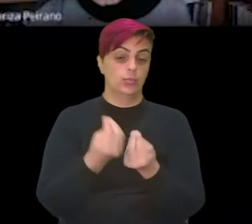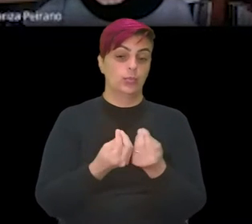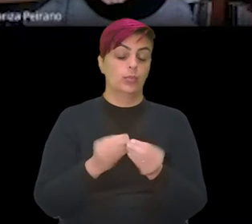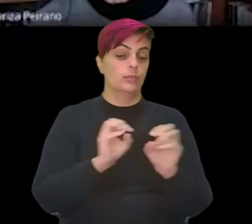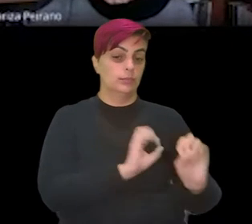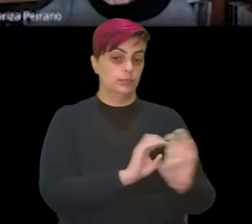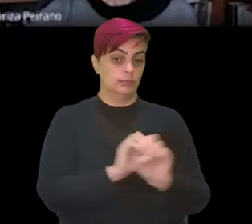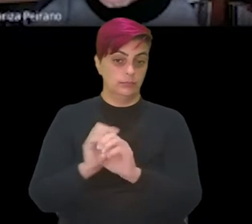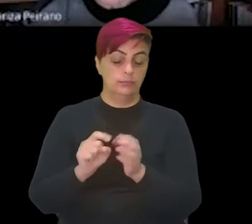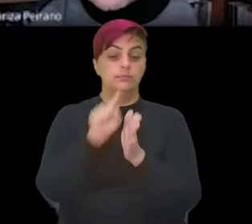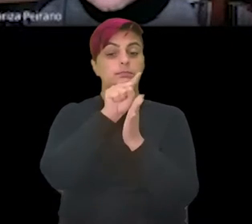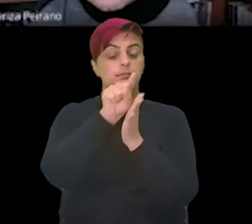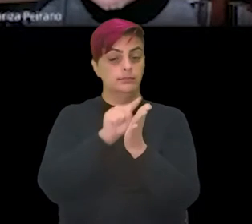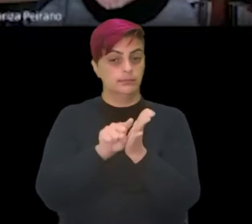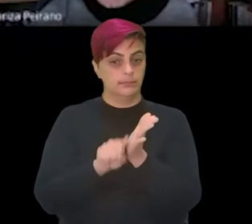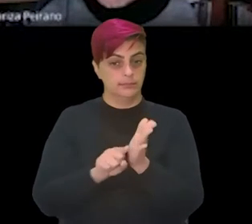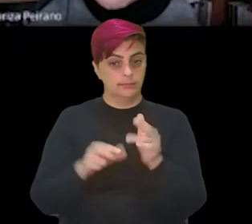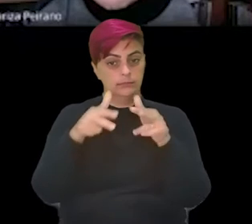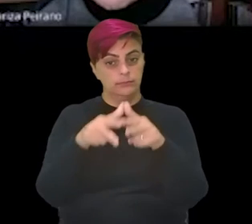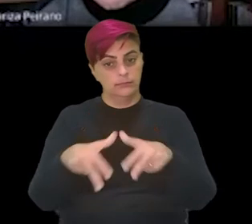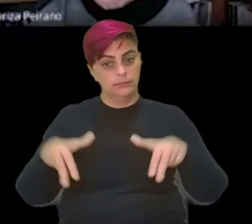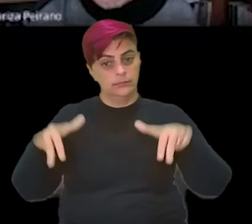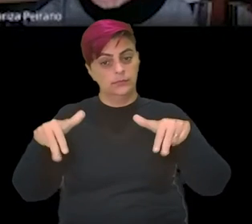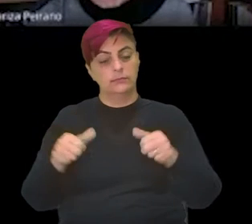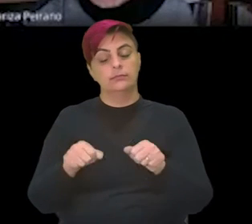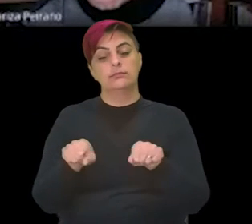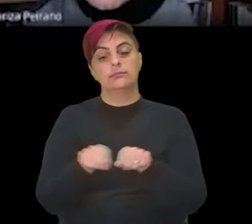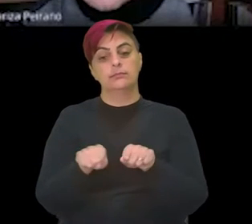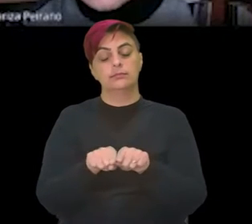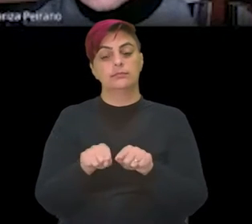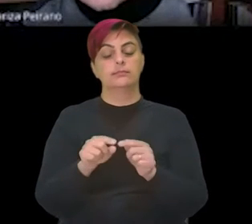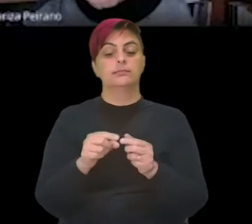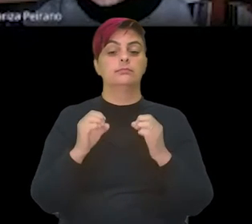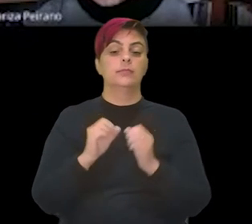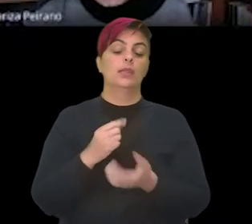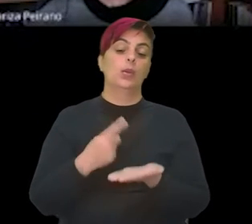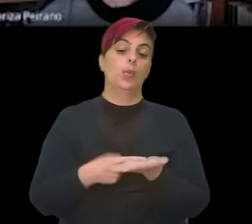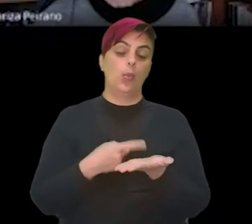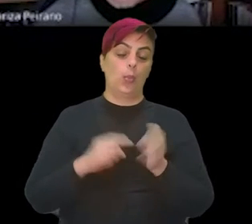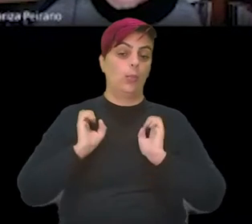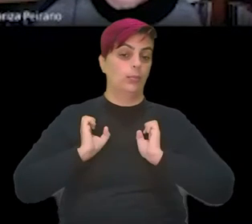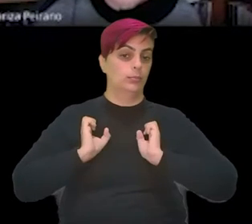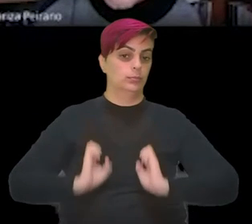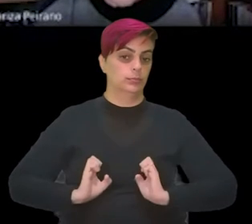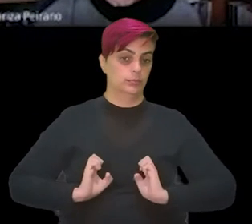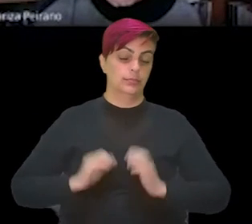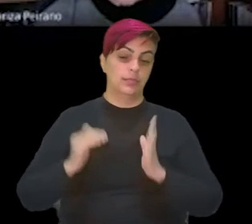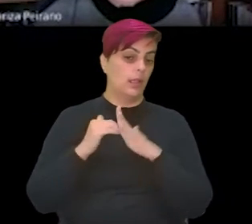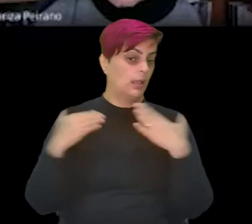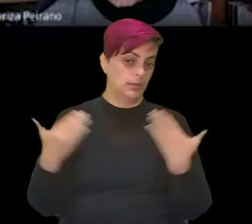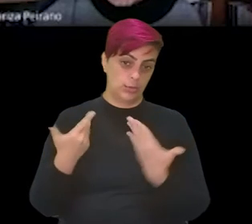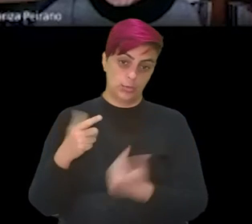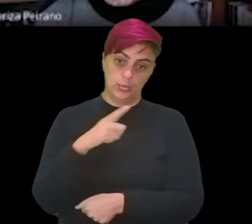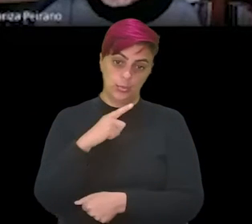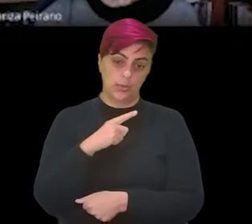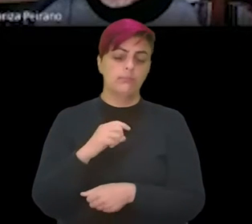etnográfico, favorecendo a combinação entre pesquisa e compromisso ético, vigente até hoje. Aliás,